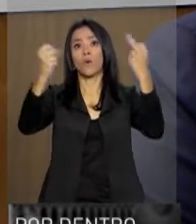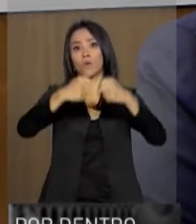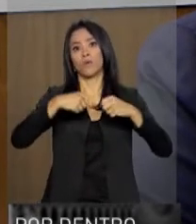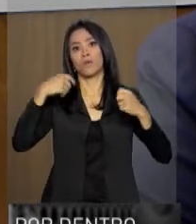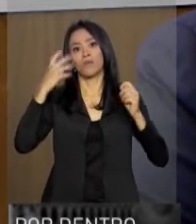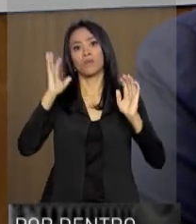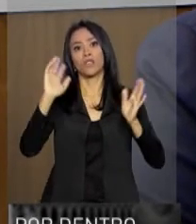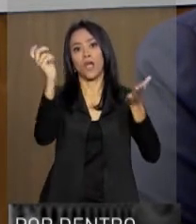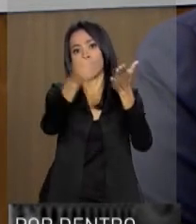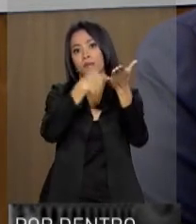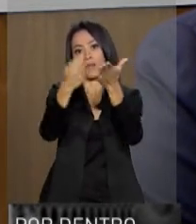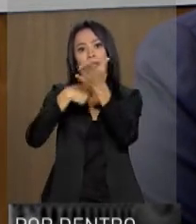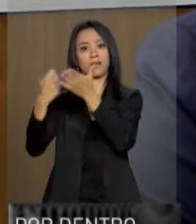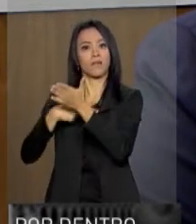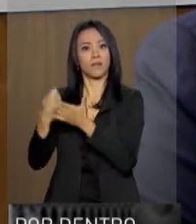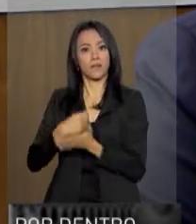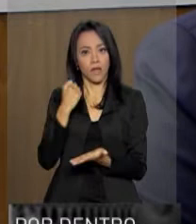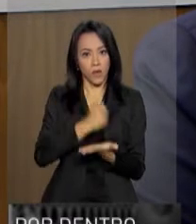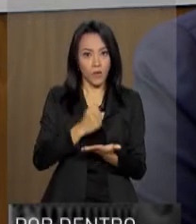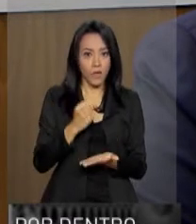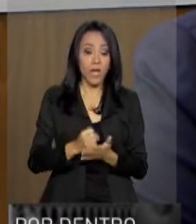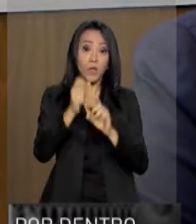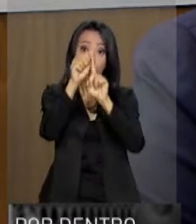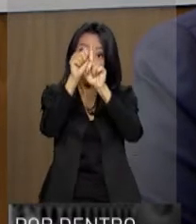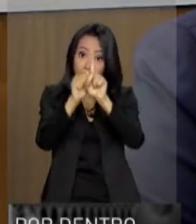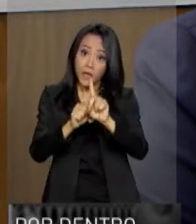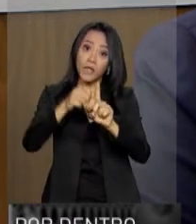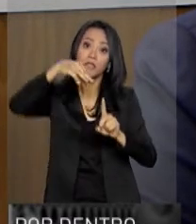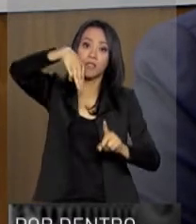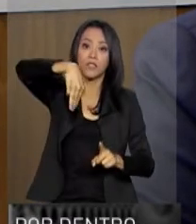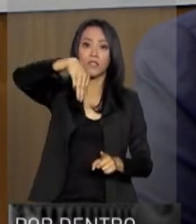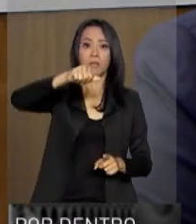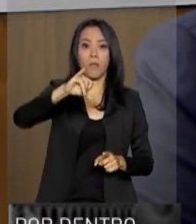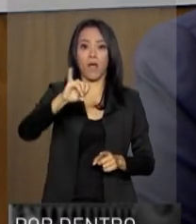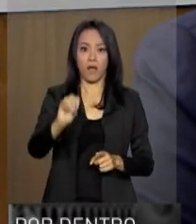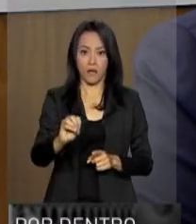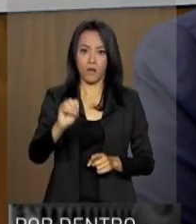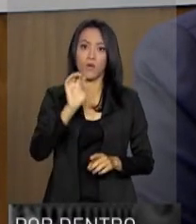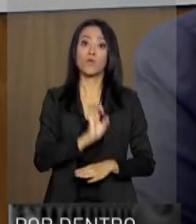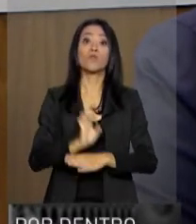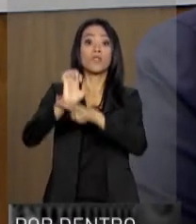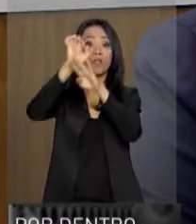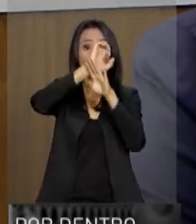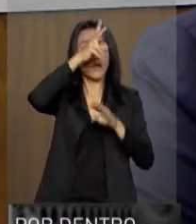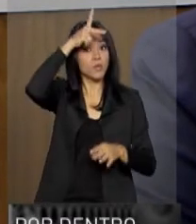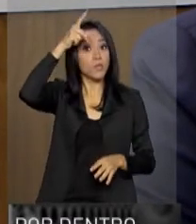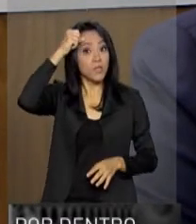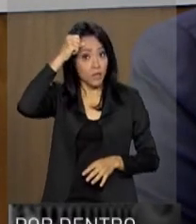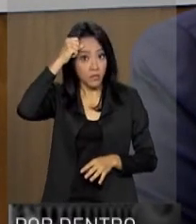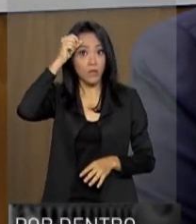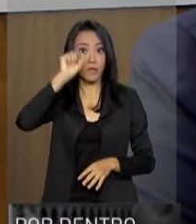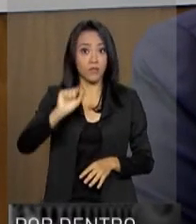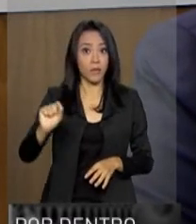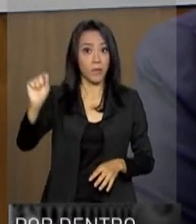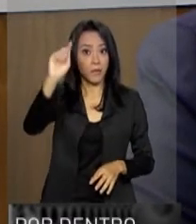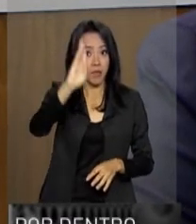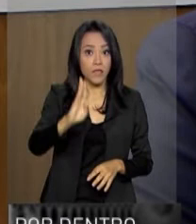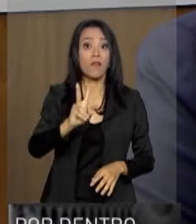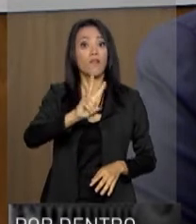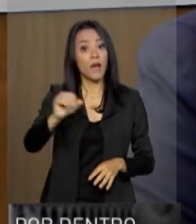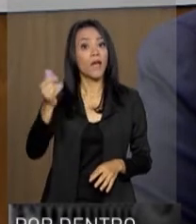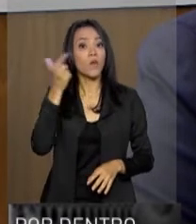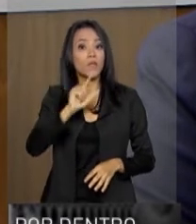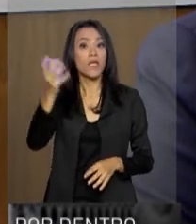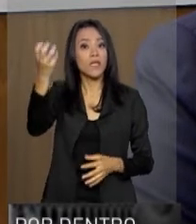contrato a partir de maio os estados brasileiros os municípios começam a conquistar suas